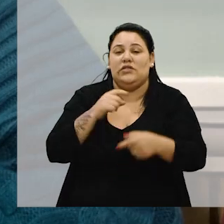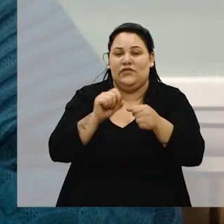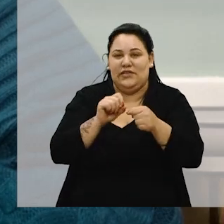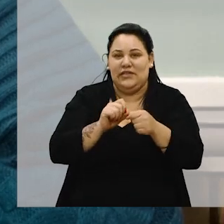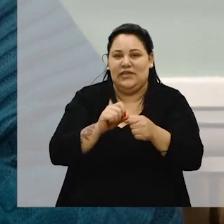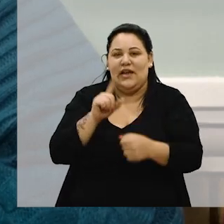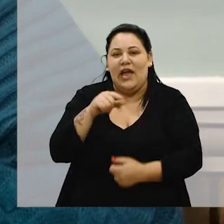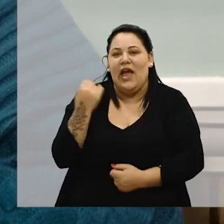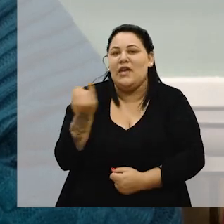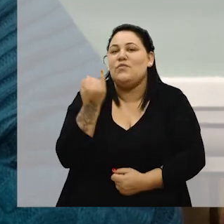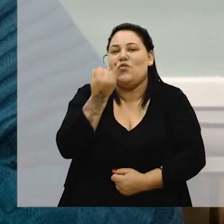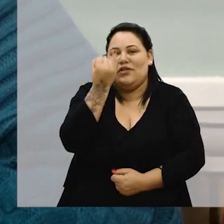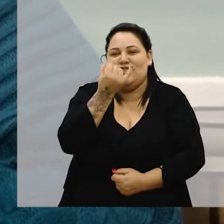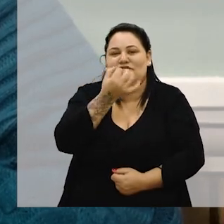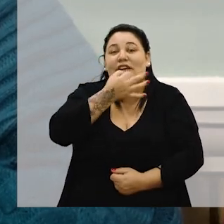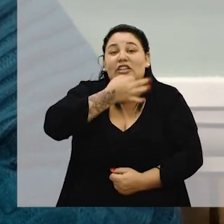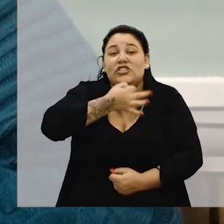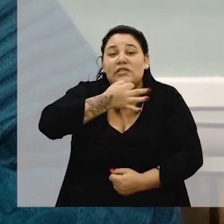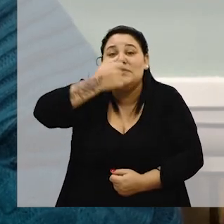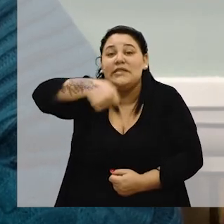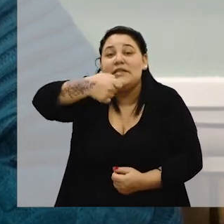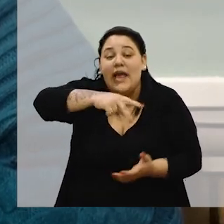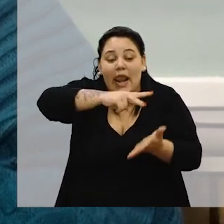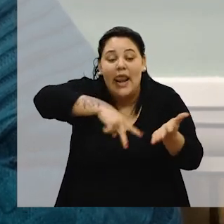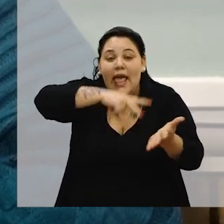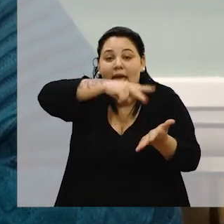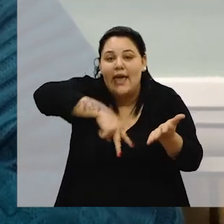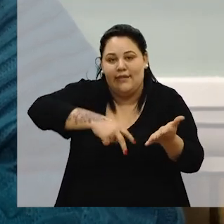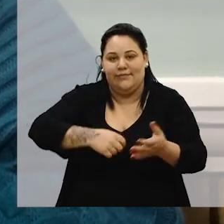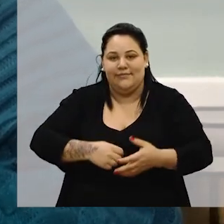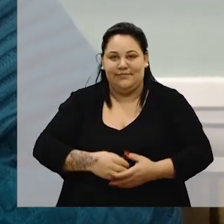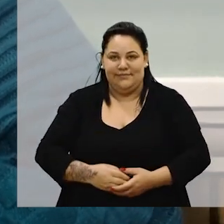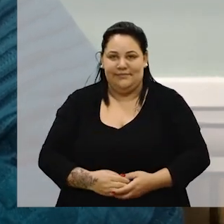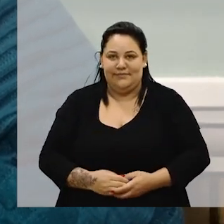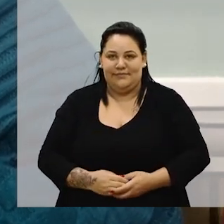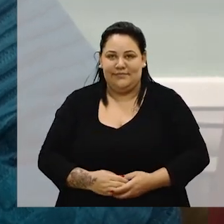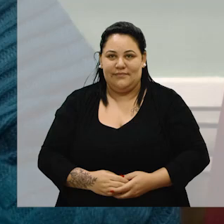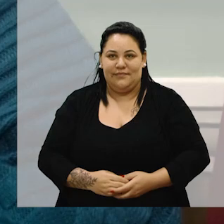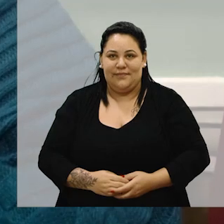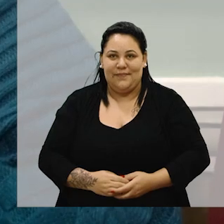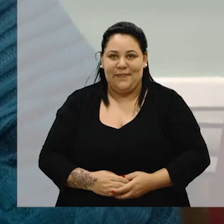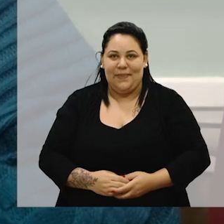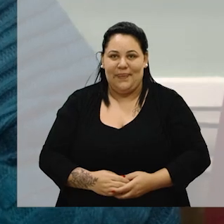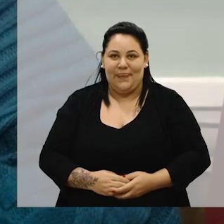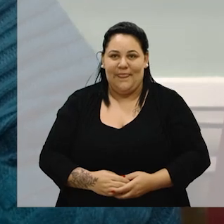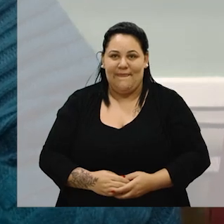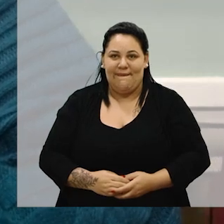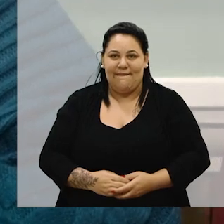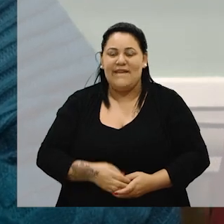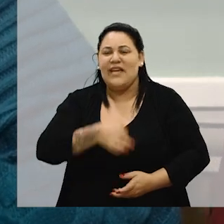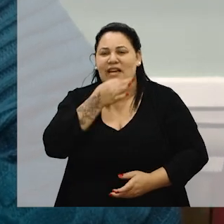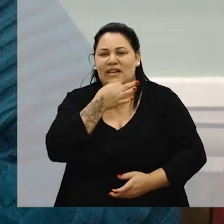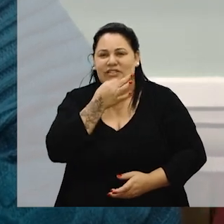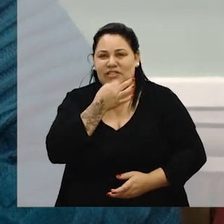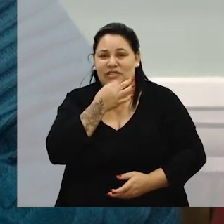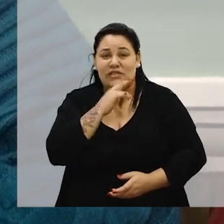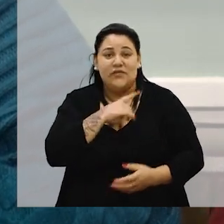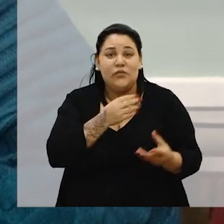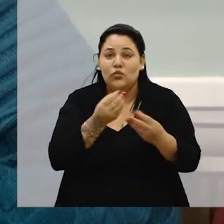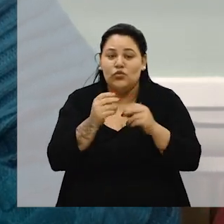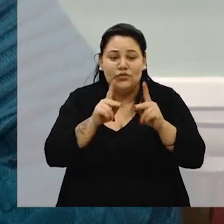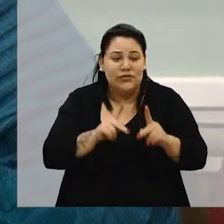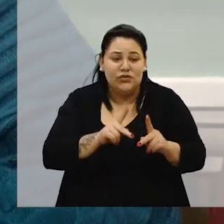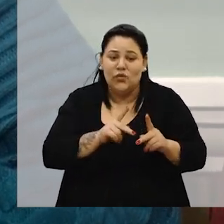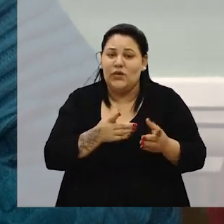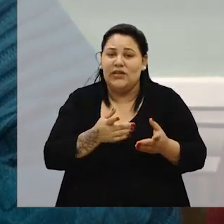que gosta de fazer. É importante. Caxias lê. Caxias foi uma cidade, eu não direi que tivesse sido uma cidade